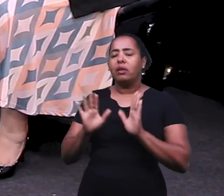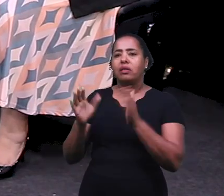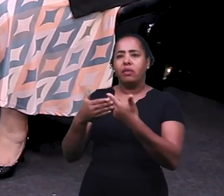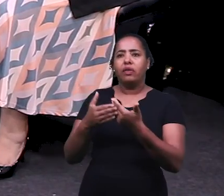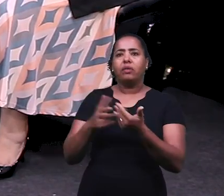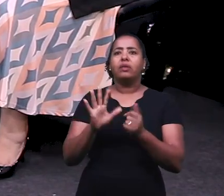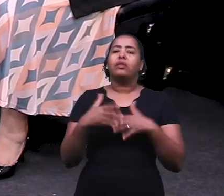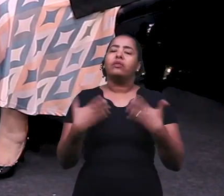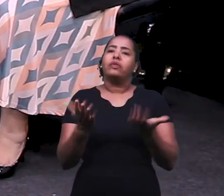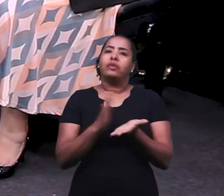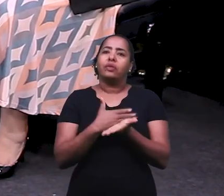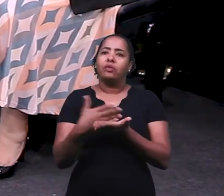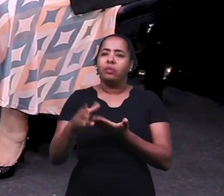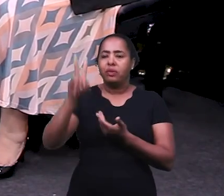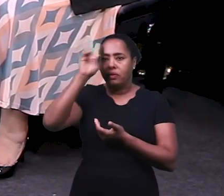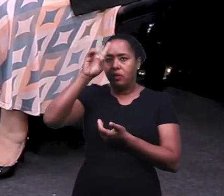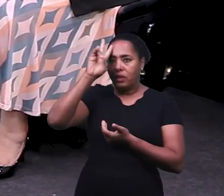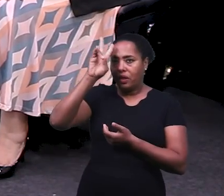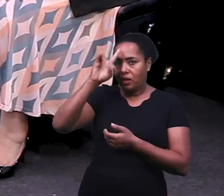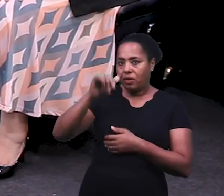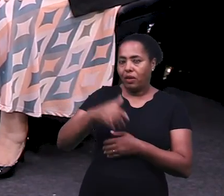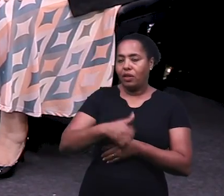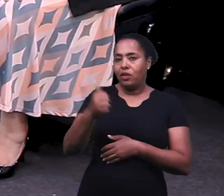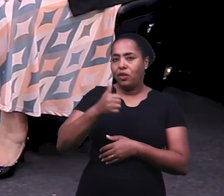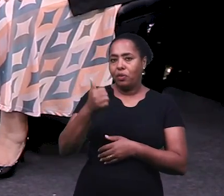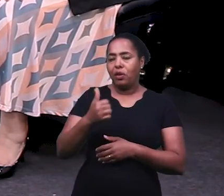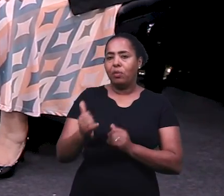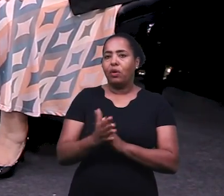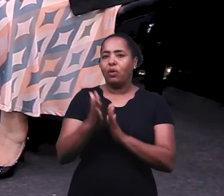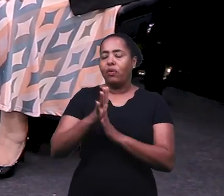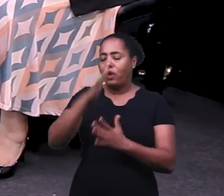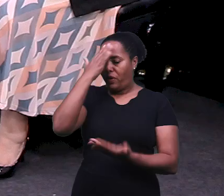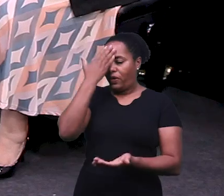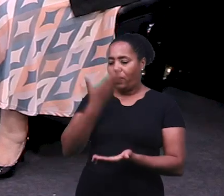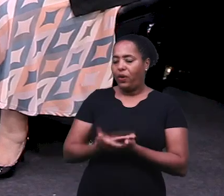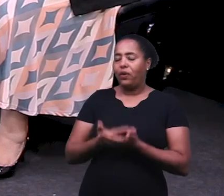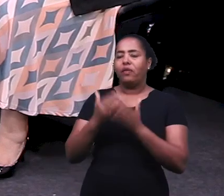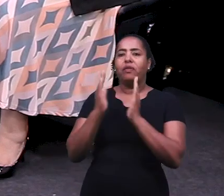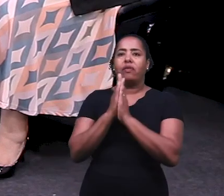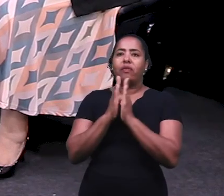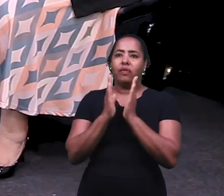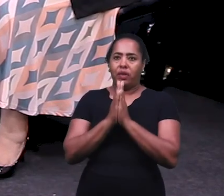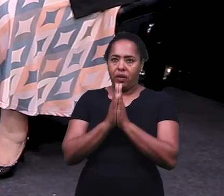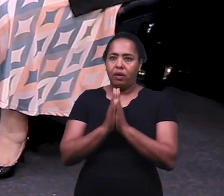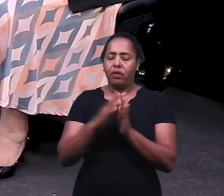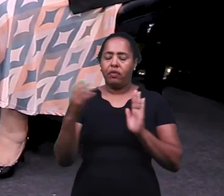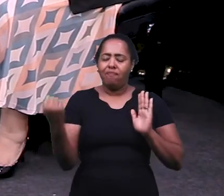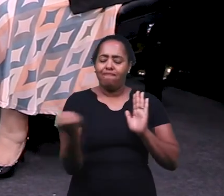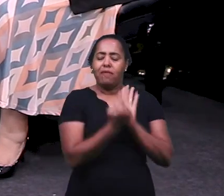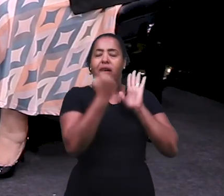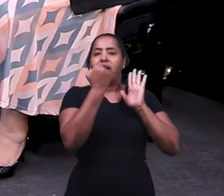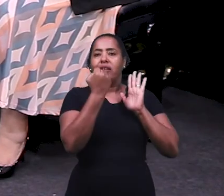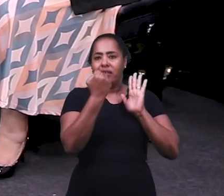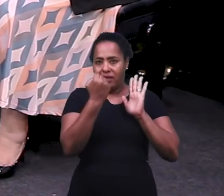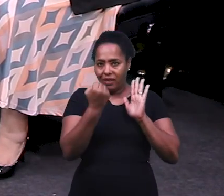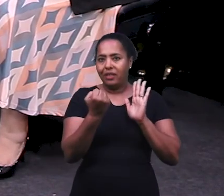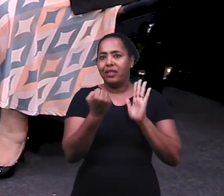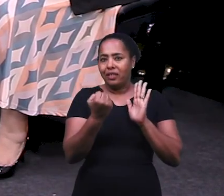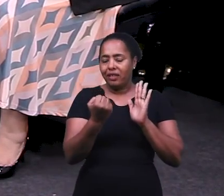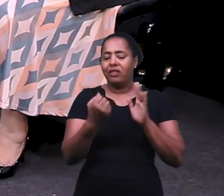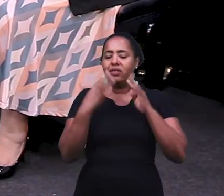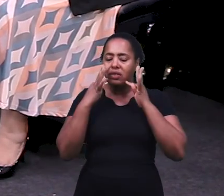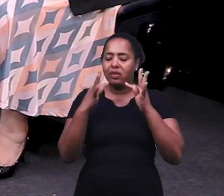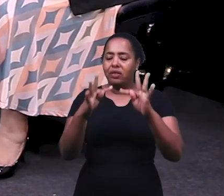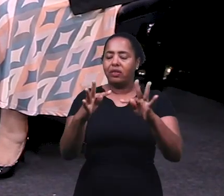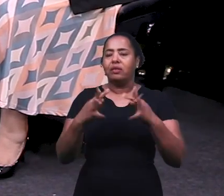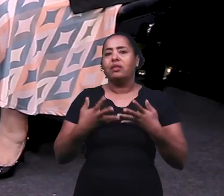Deus, fazer um trabalho específico. E começou o quarteto na época. Foi assim que começou a história. E o primeiro hino que nós ensaiamos foi o Confia e Ora, né? Que foi um